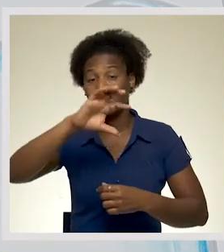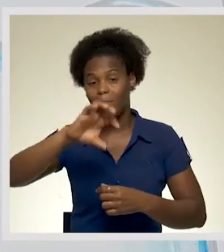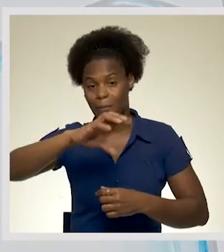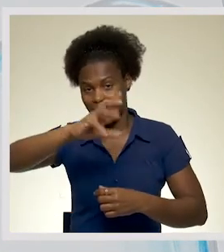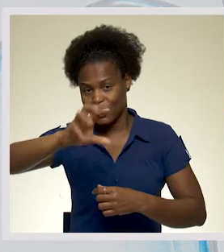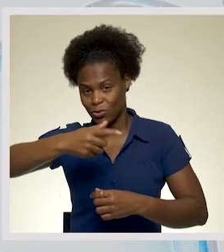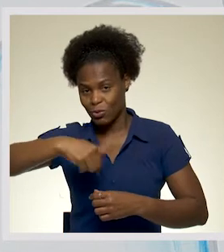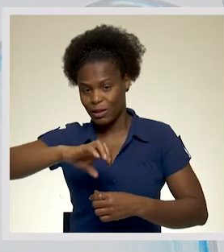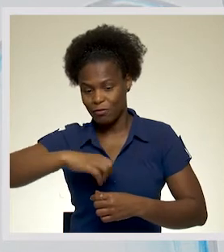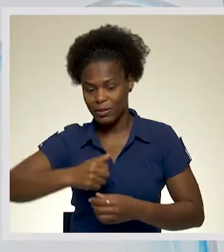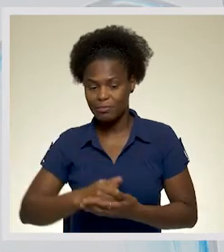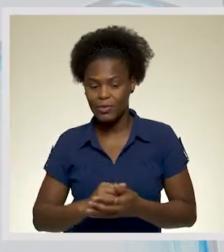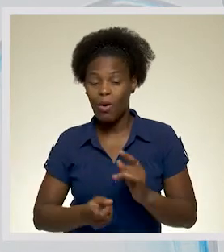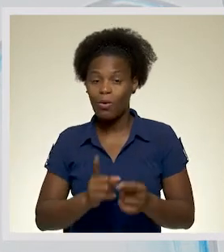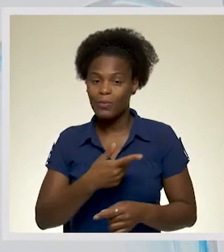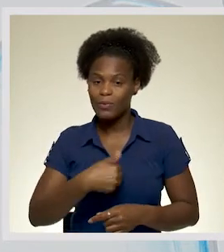Aprendendo o que aprendemos hoje,